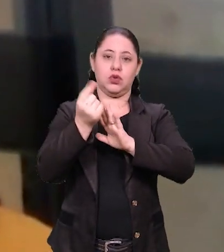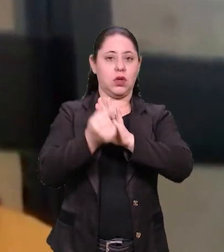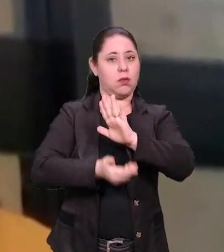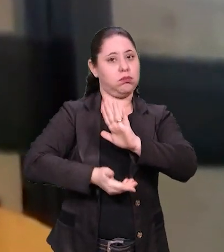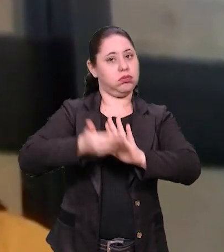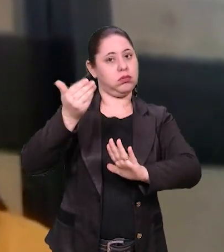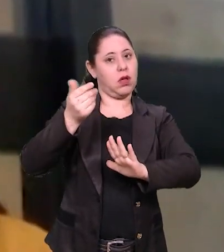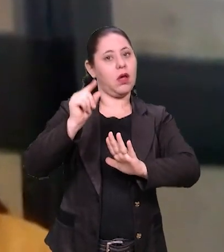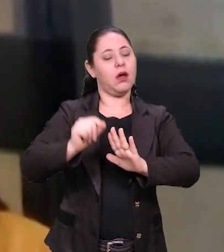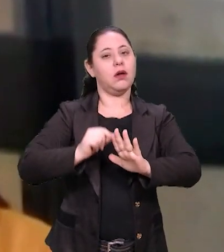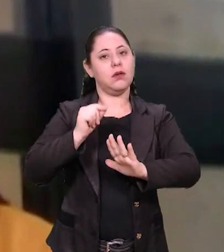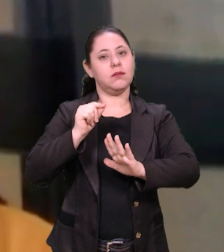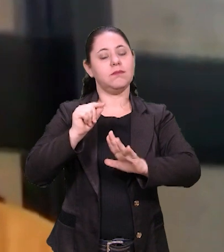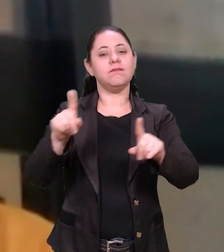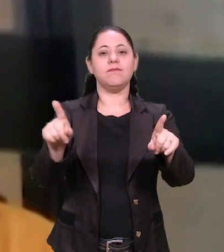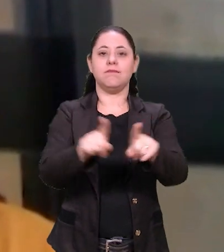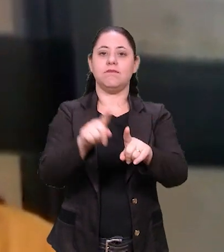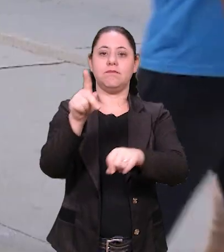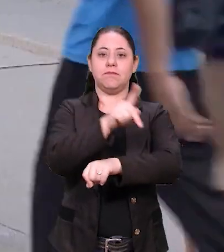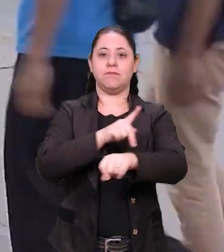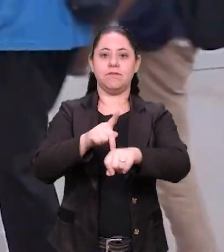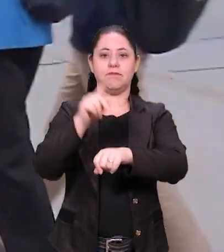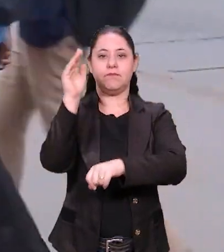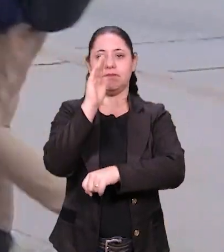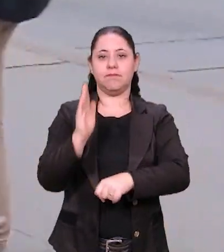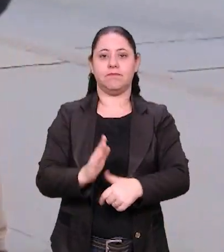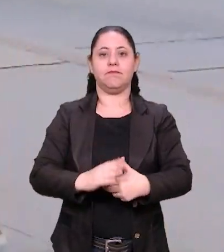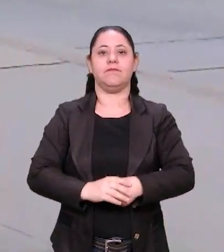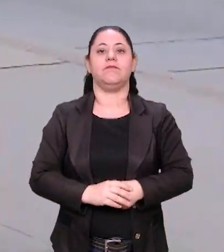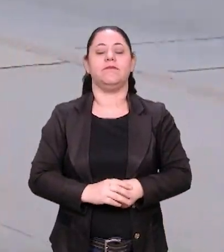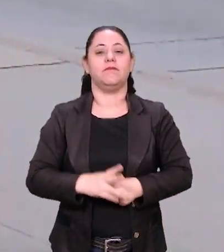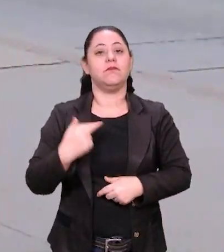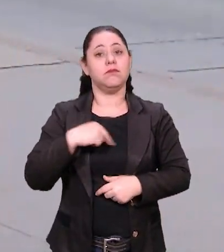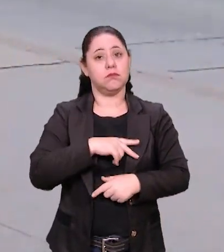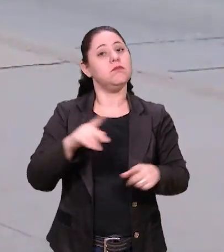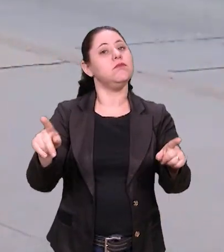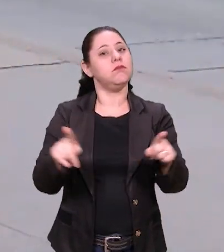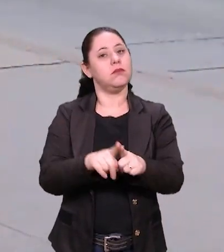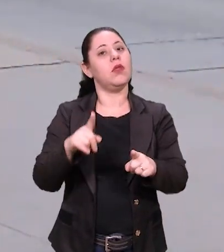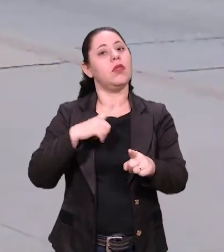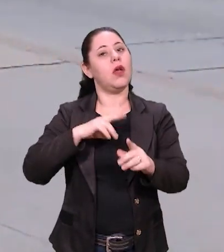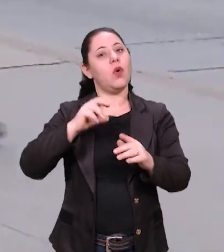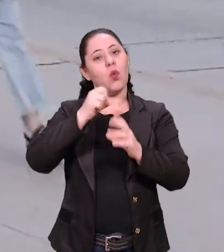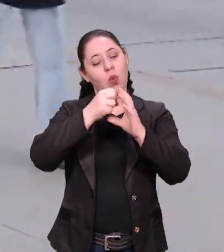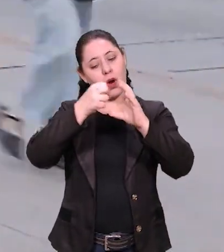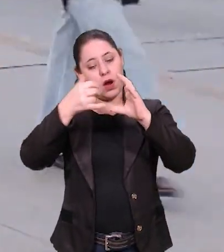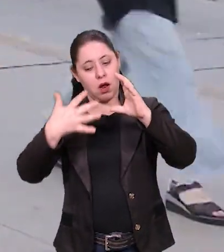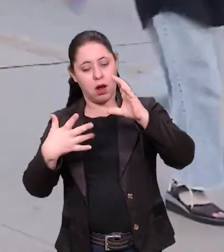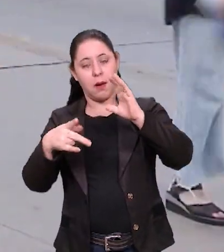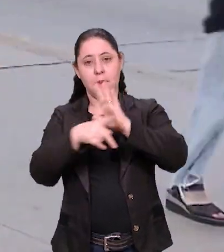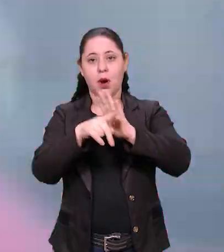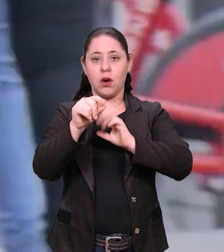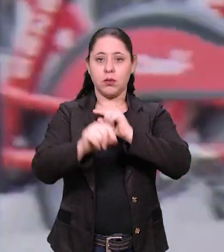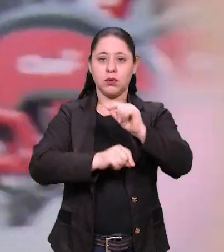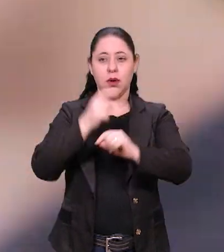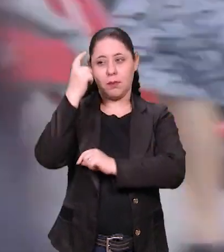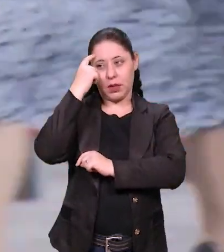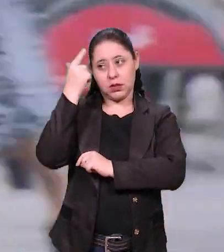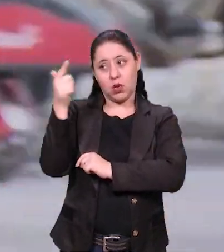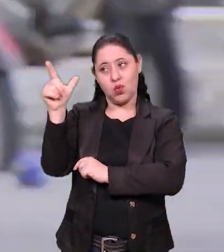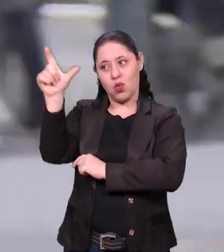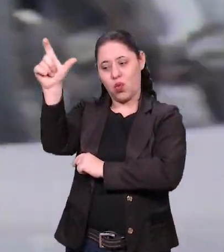também para o Brasil, né? Então, a gente também tem essa característica, tanto de pensar no próximo, de ter empatia, achar que ele